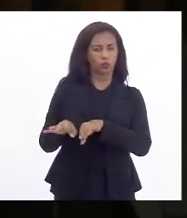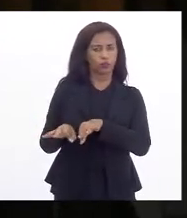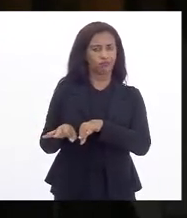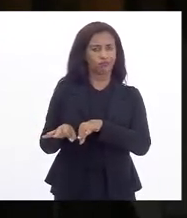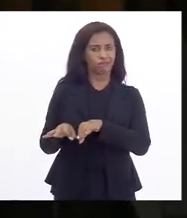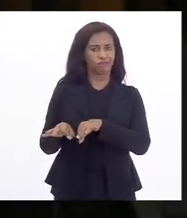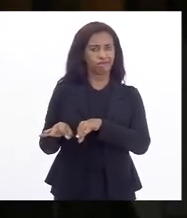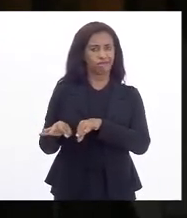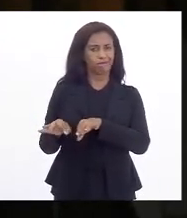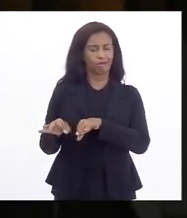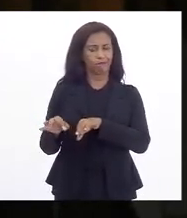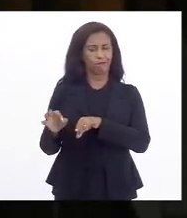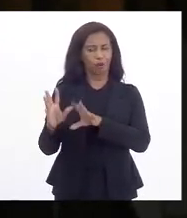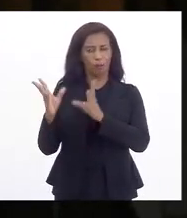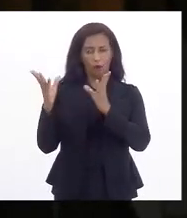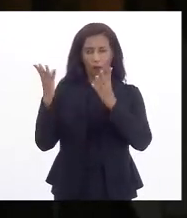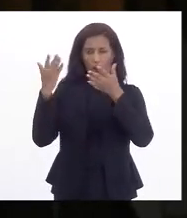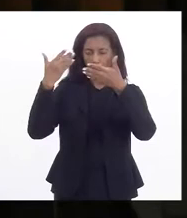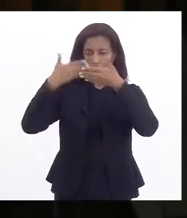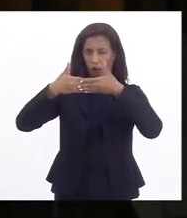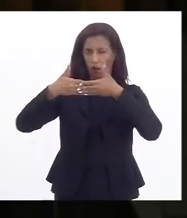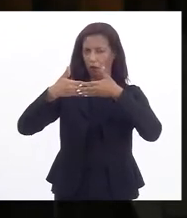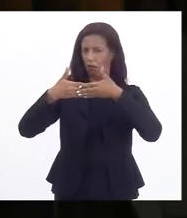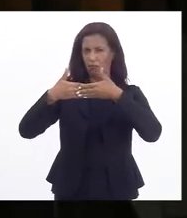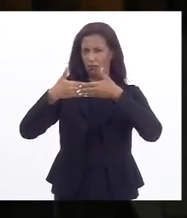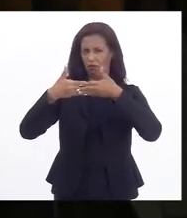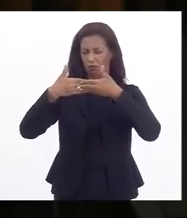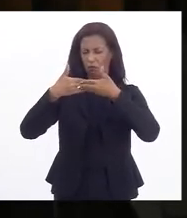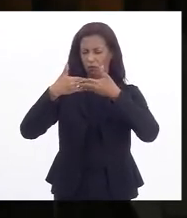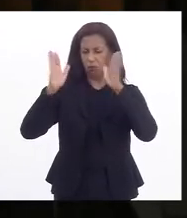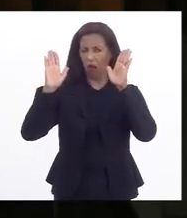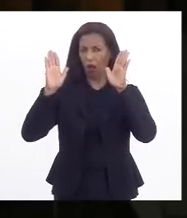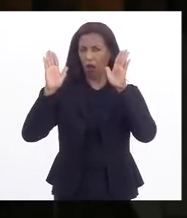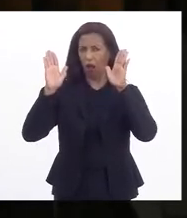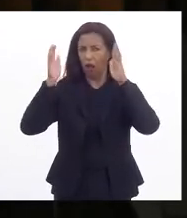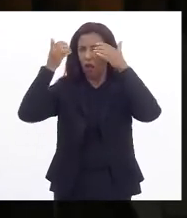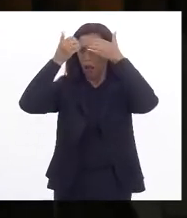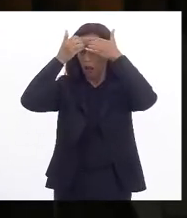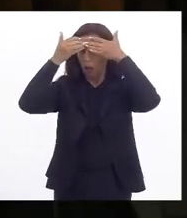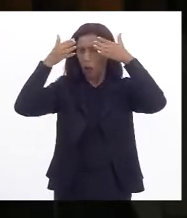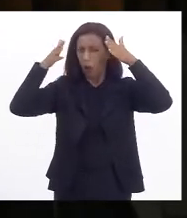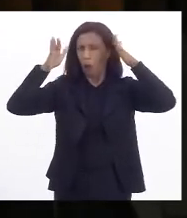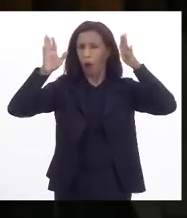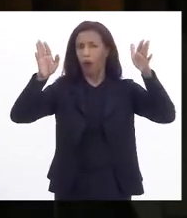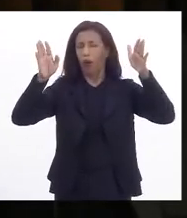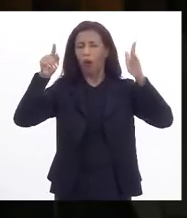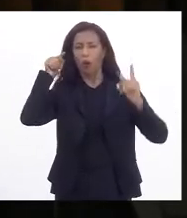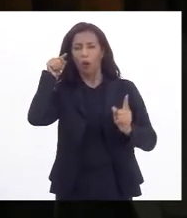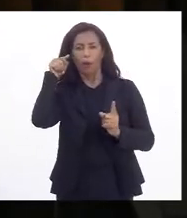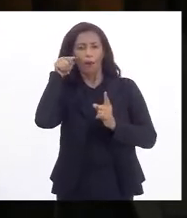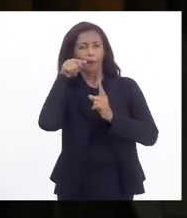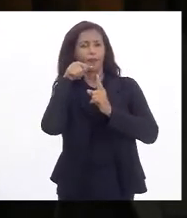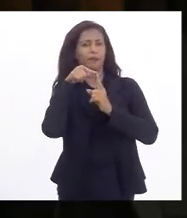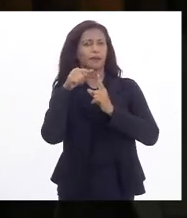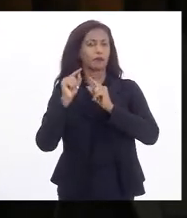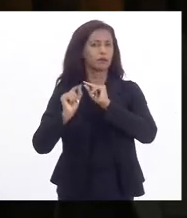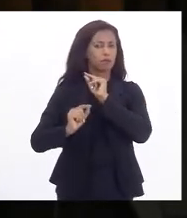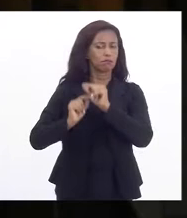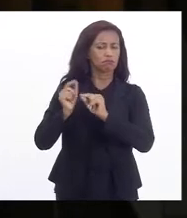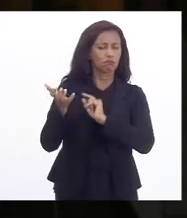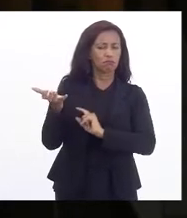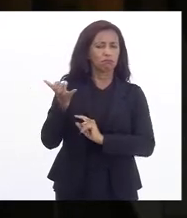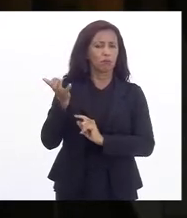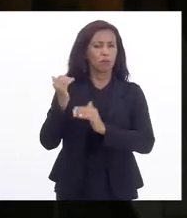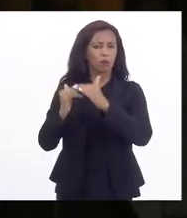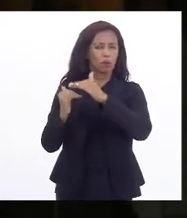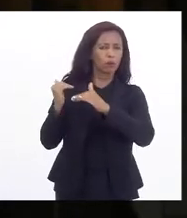cega e sim de forma muito clara sobre o objetivo que nós queriamos